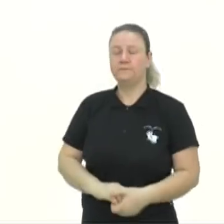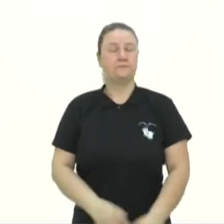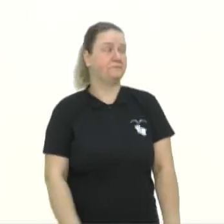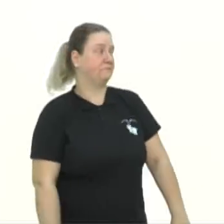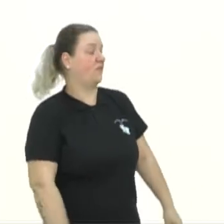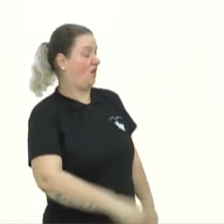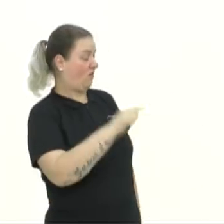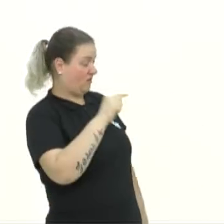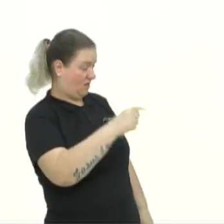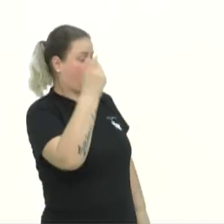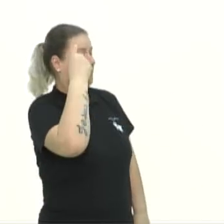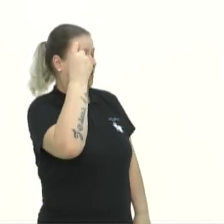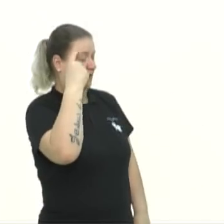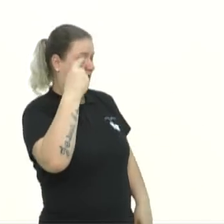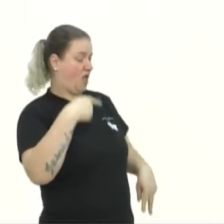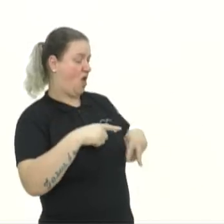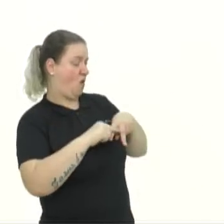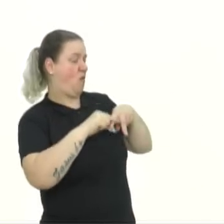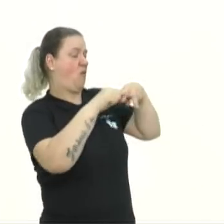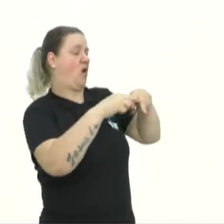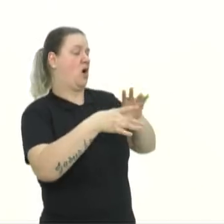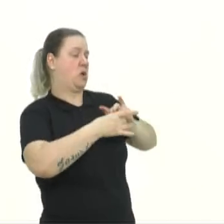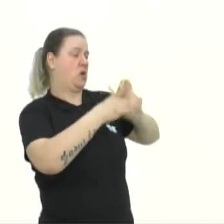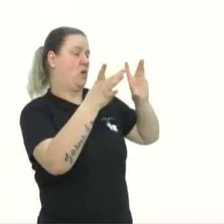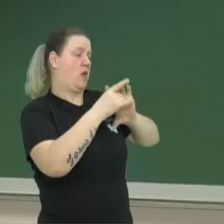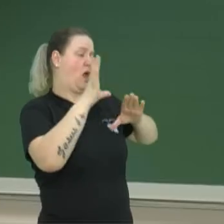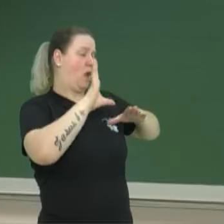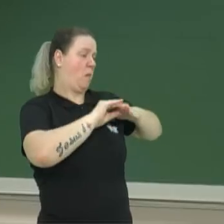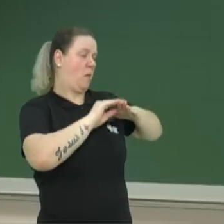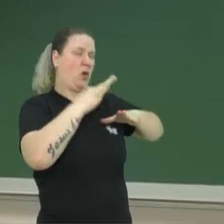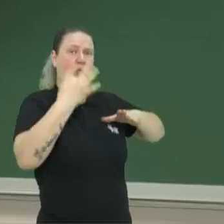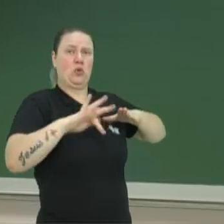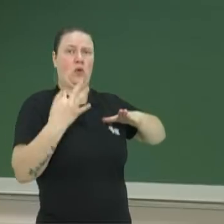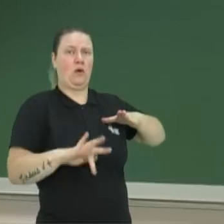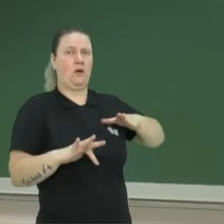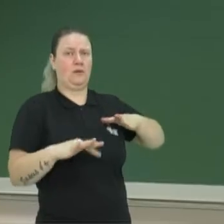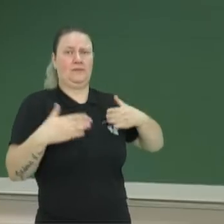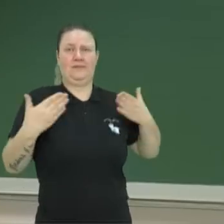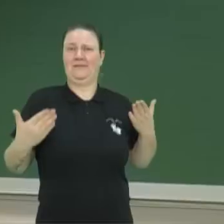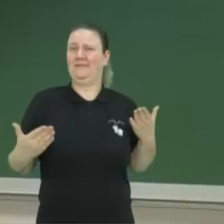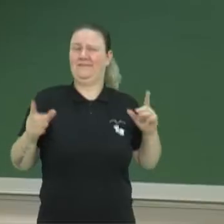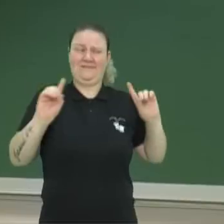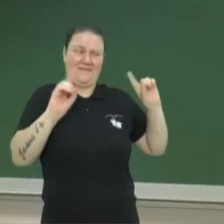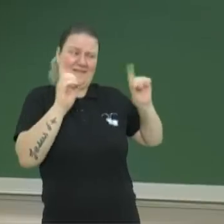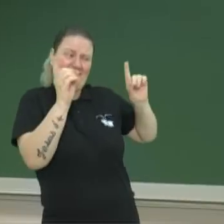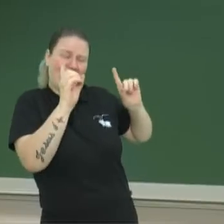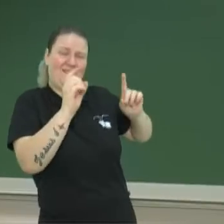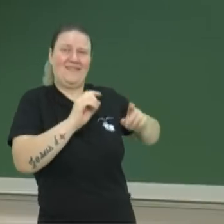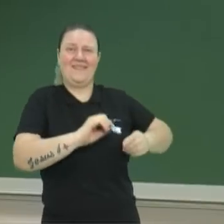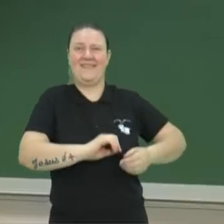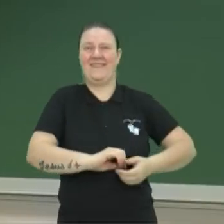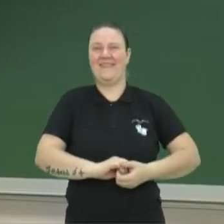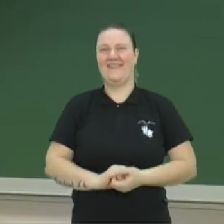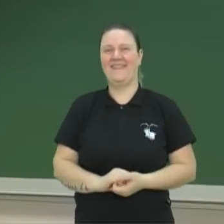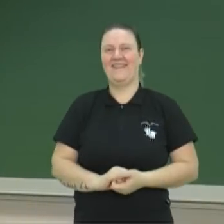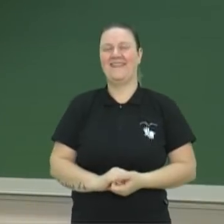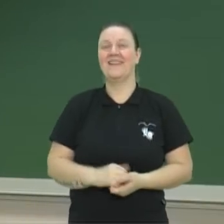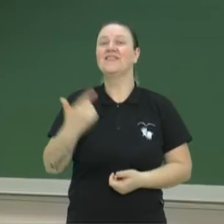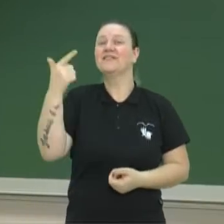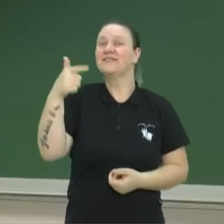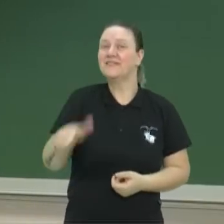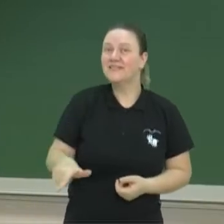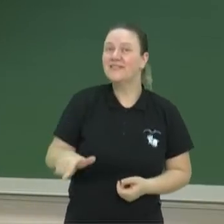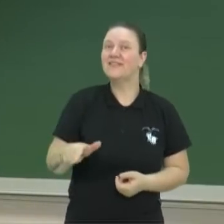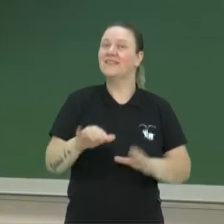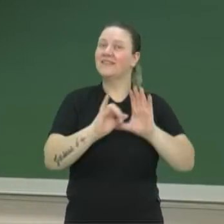E você acha que eu vou dar a perna que dói para me apertar? Então, novamente, esse nosso caos